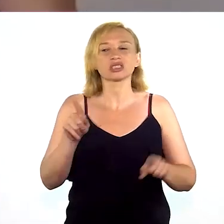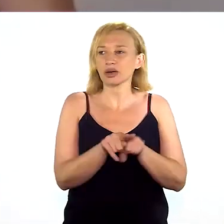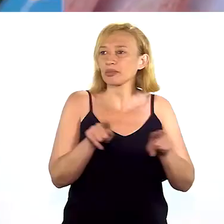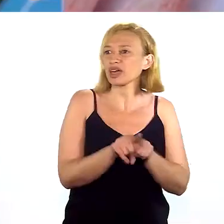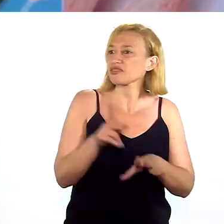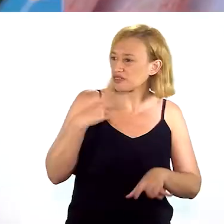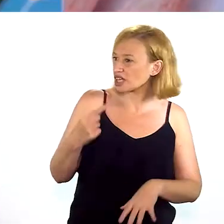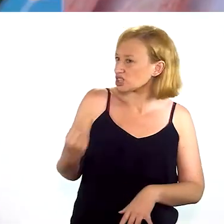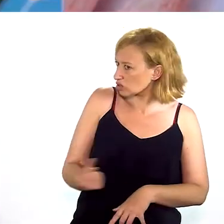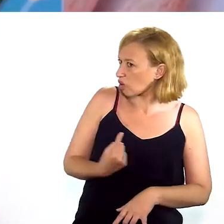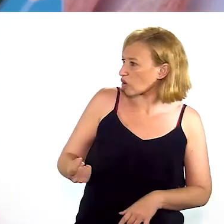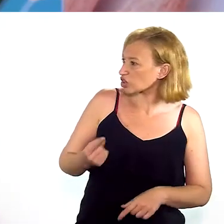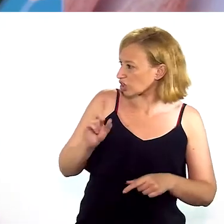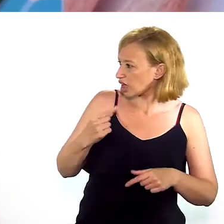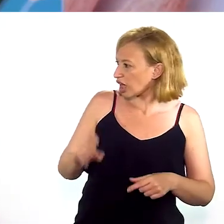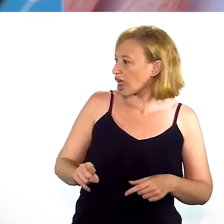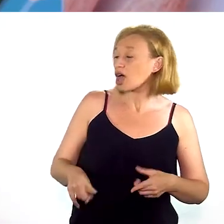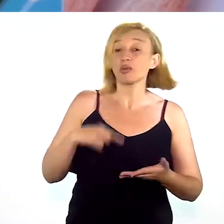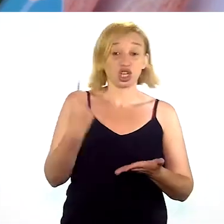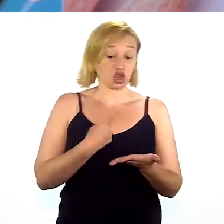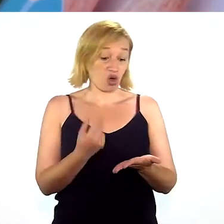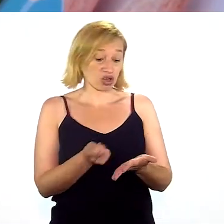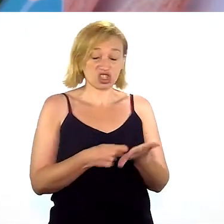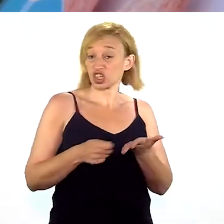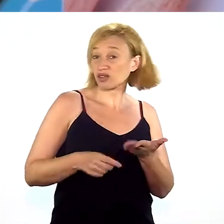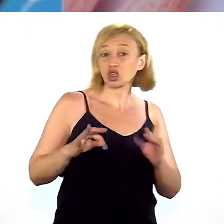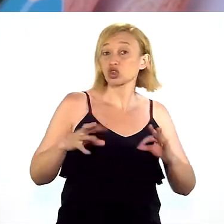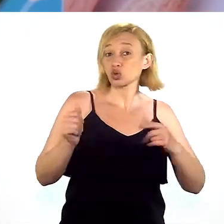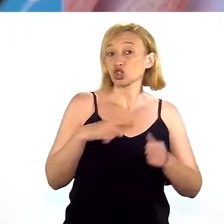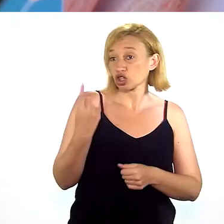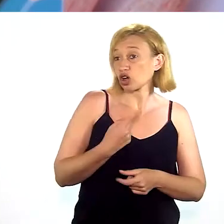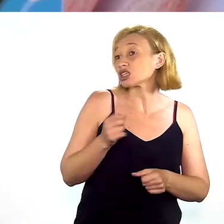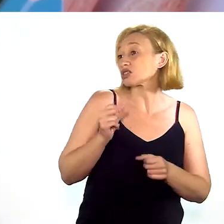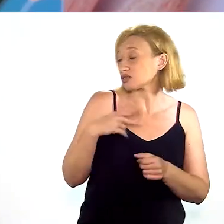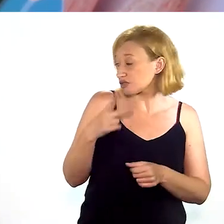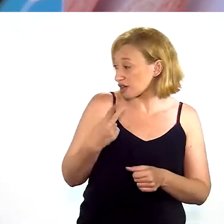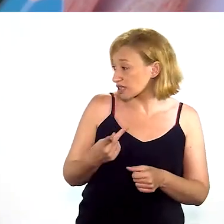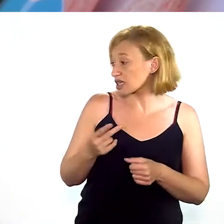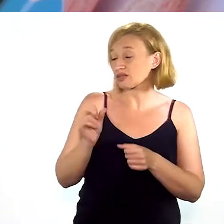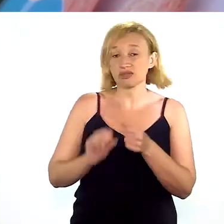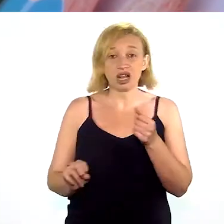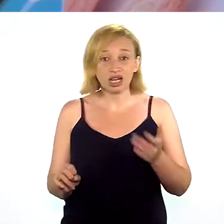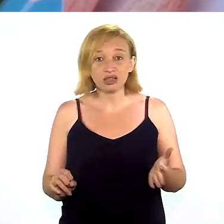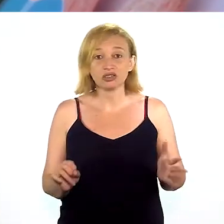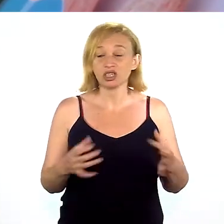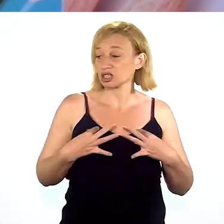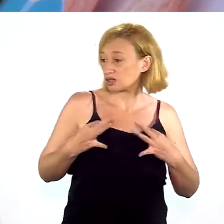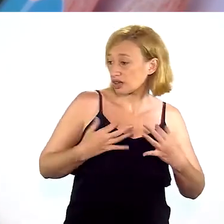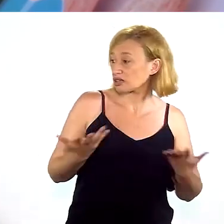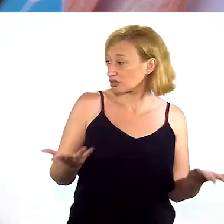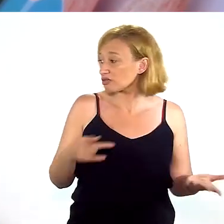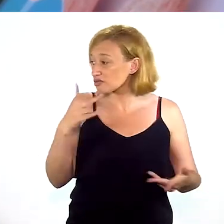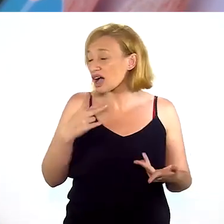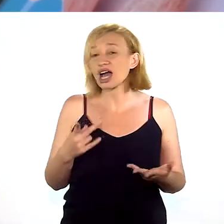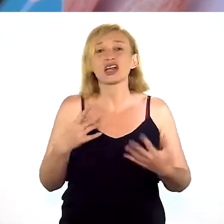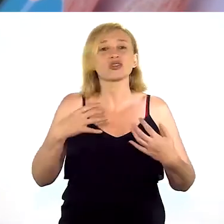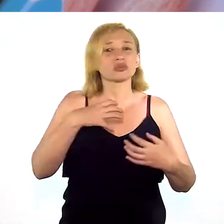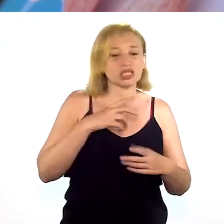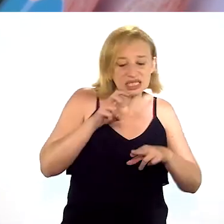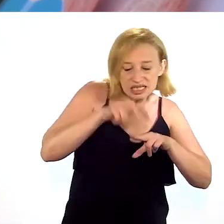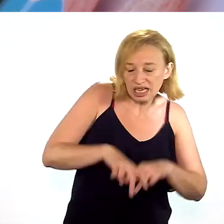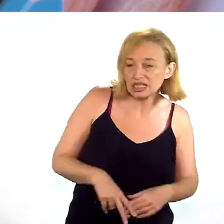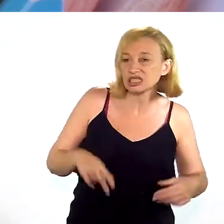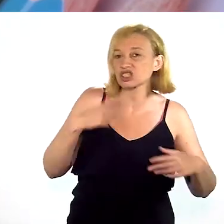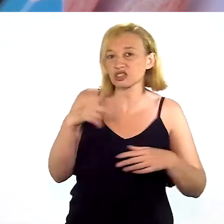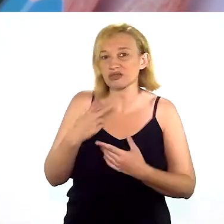a ficção, a ficção também fala da gente, né? Porque é a gente que escreve. Então, tudo que a gente faz, fala da gente. O que a gente veste,